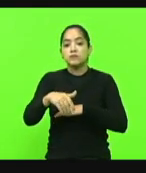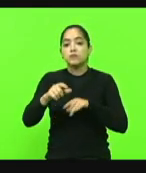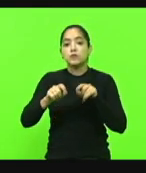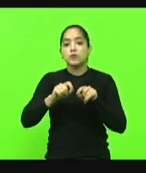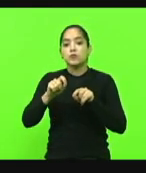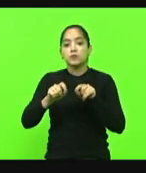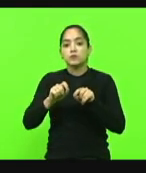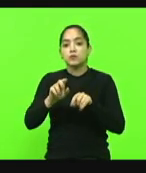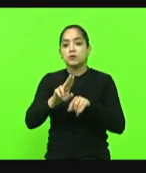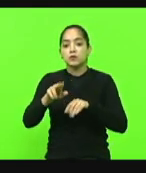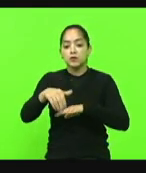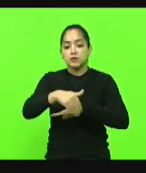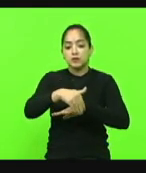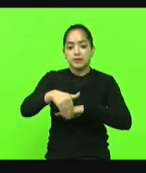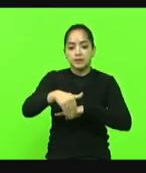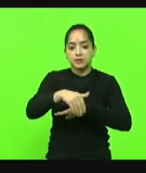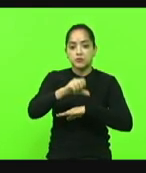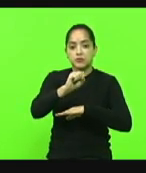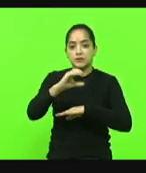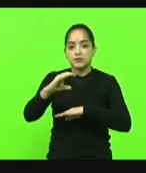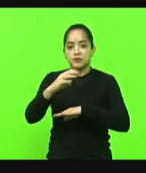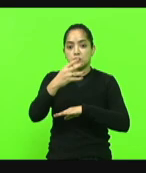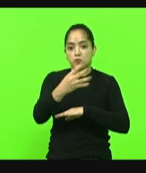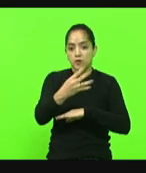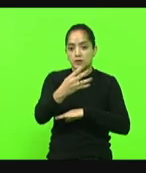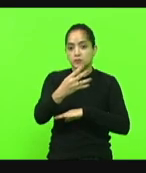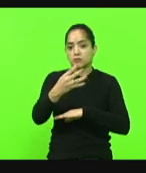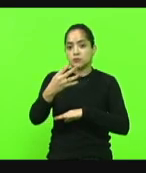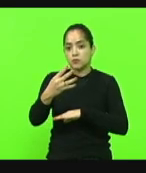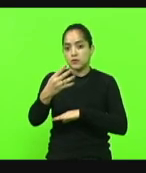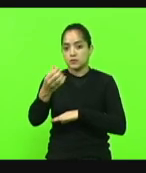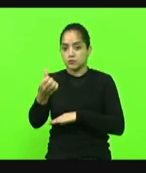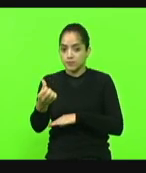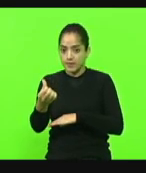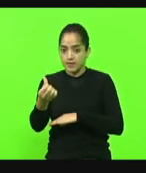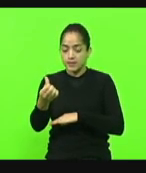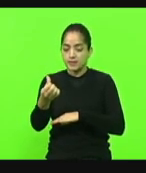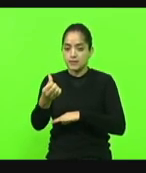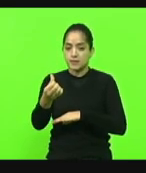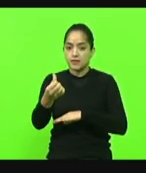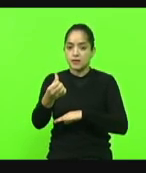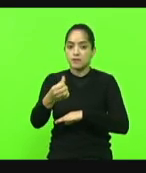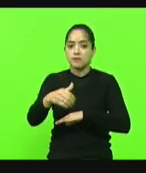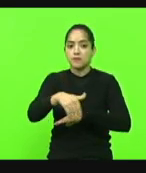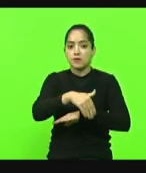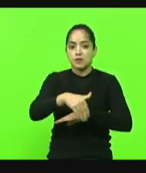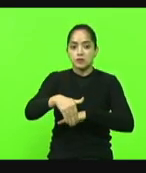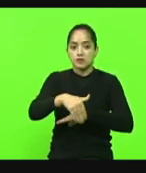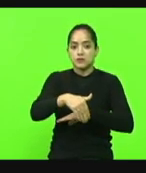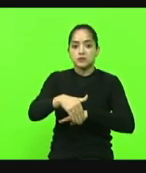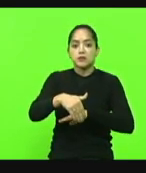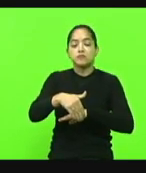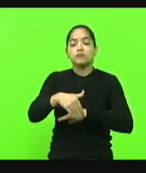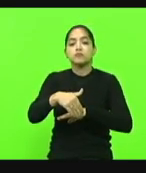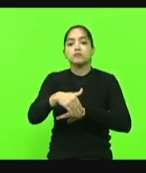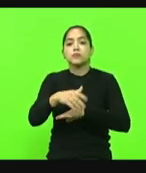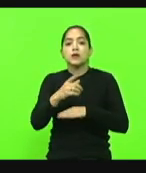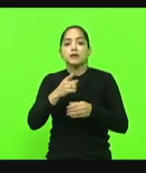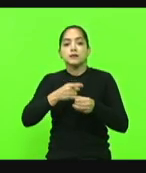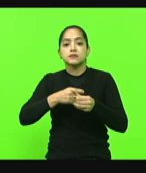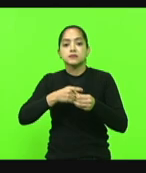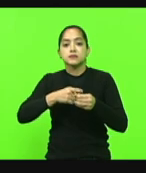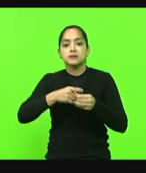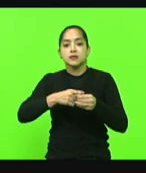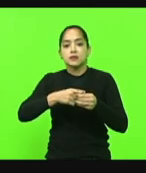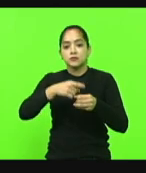Bolan o trecho da rodovia SC-446, compreendido entre a Avenida Centenário, no município de Criciúma, até o